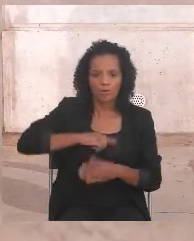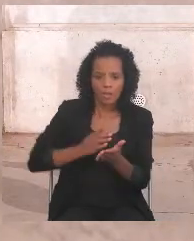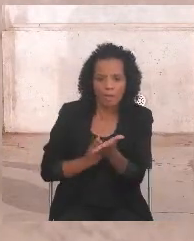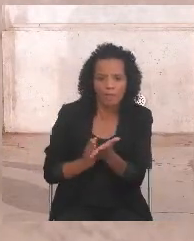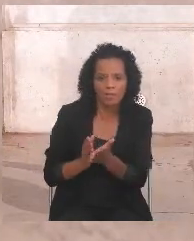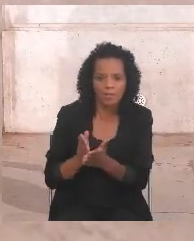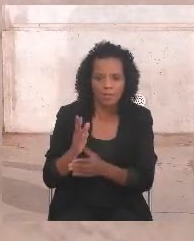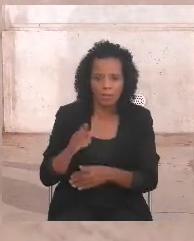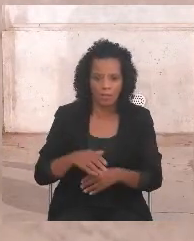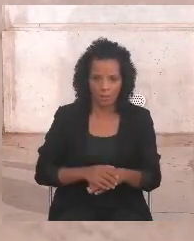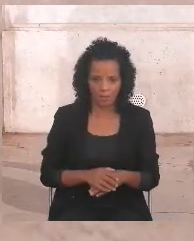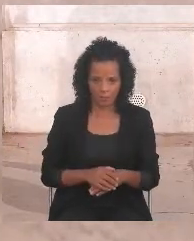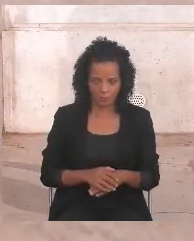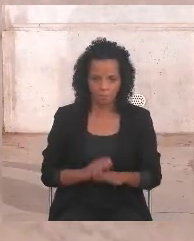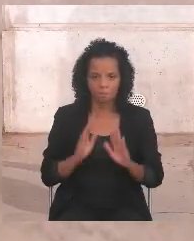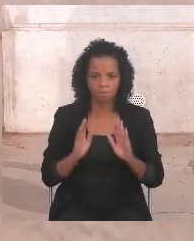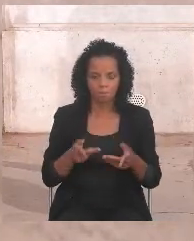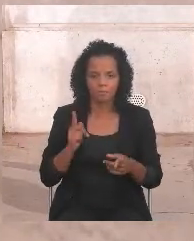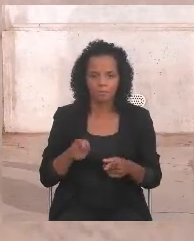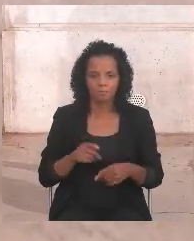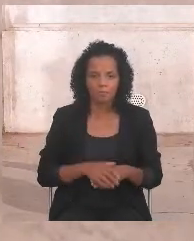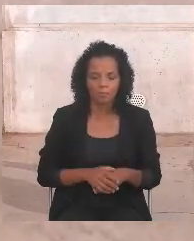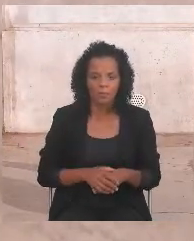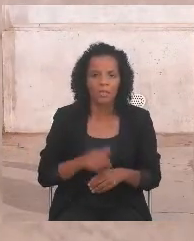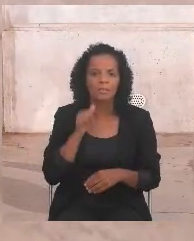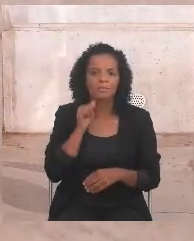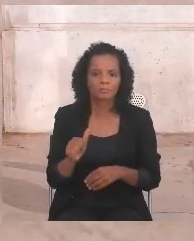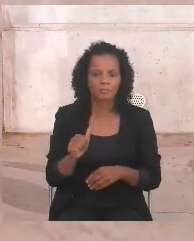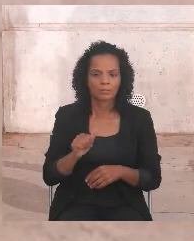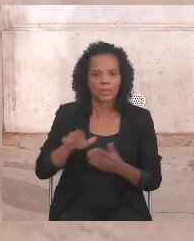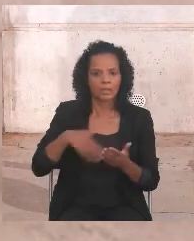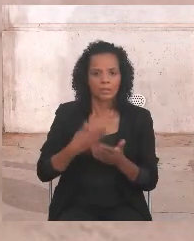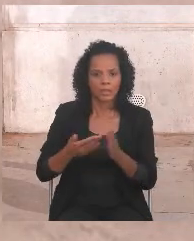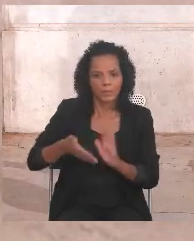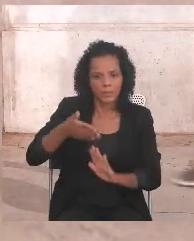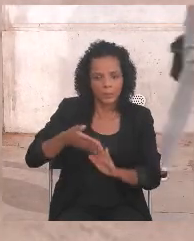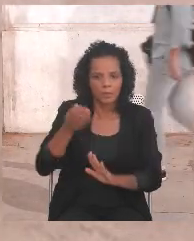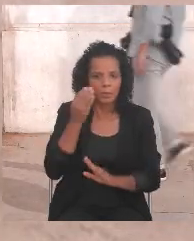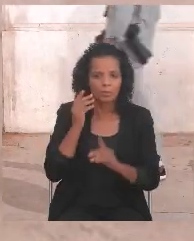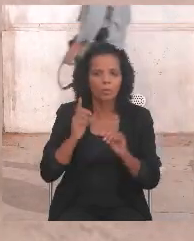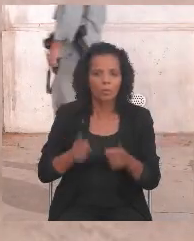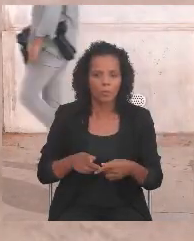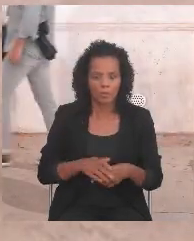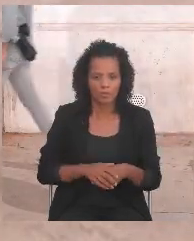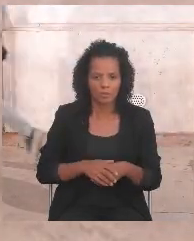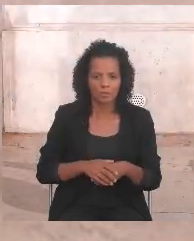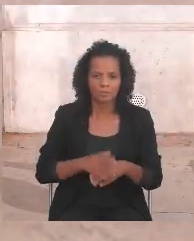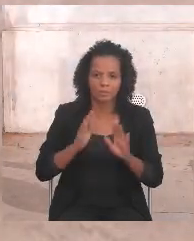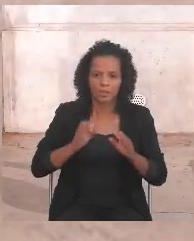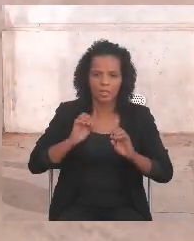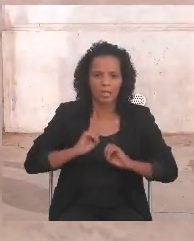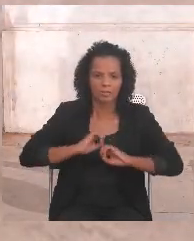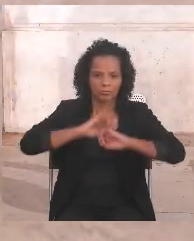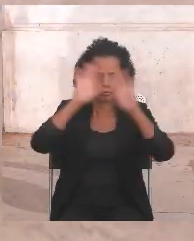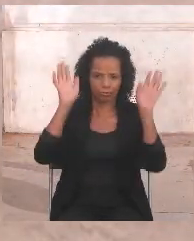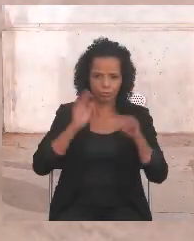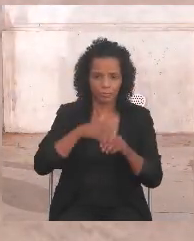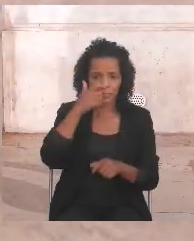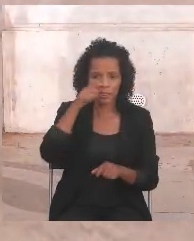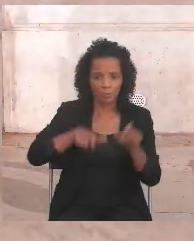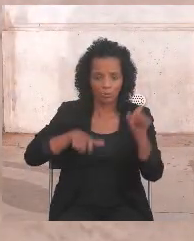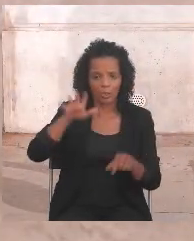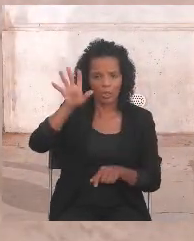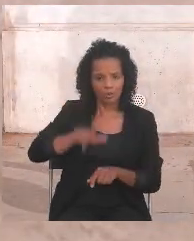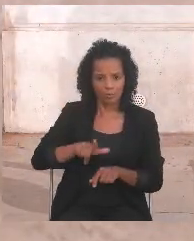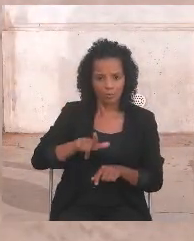avançar. Precisamos de um choque no licenciamento e tal começa pela transparência. Os lisboetas